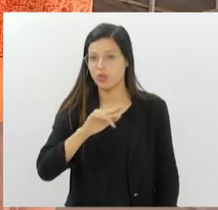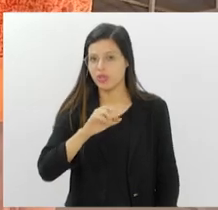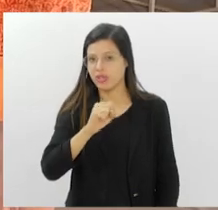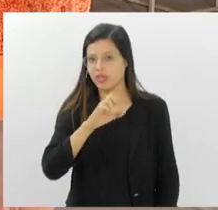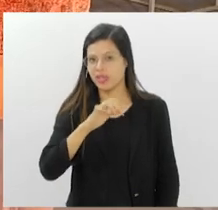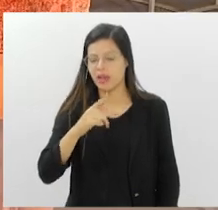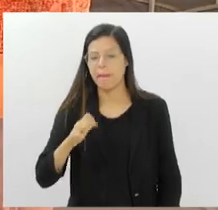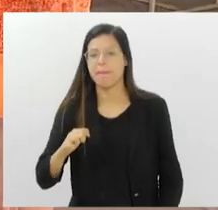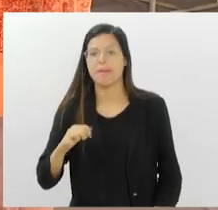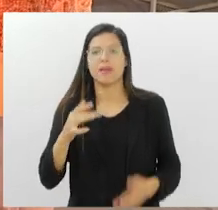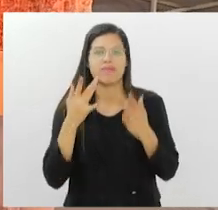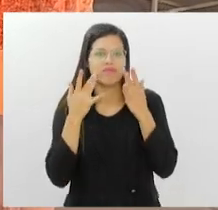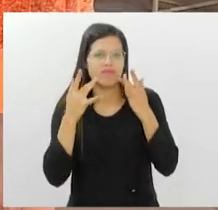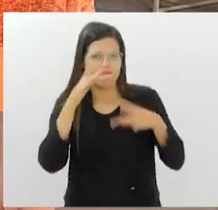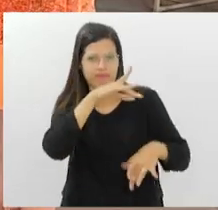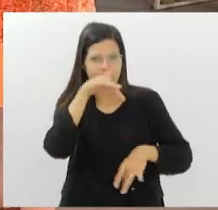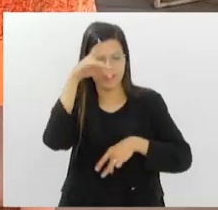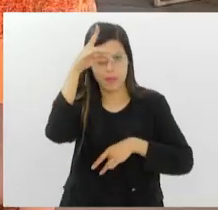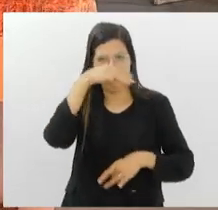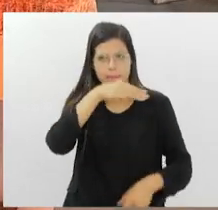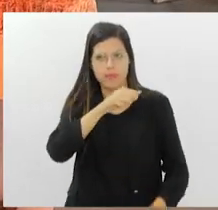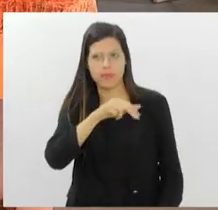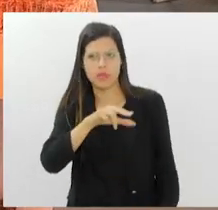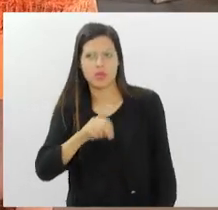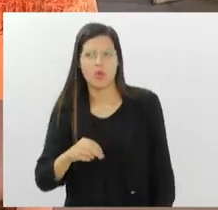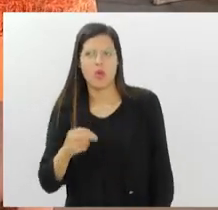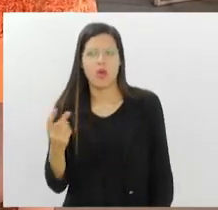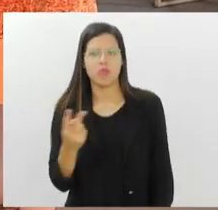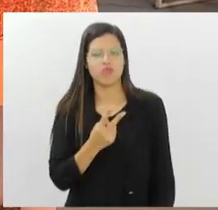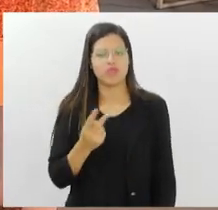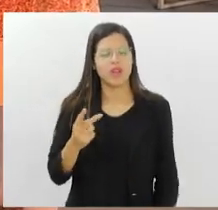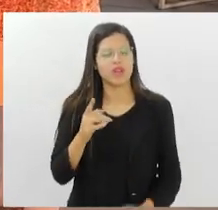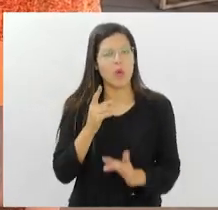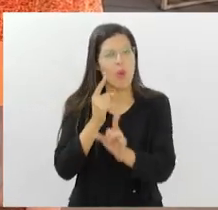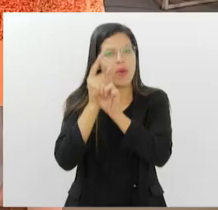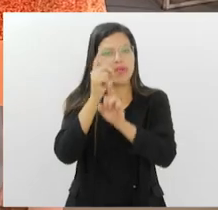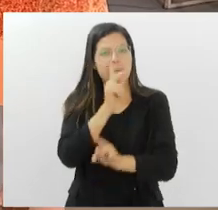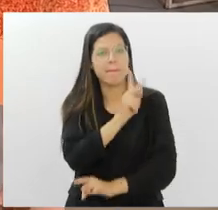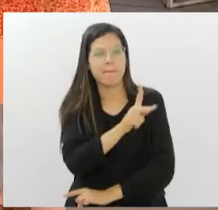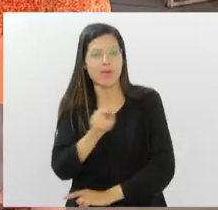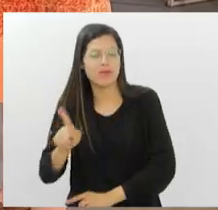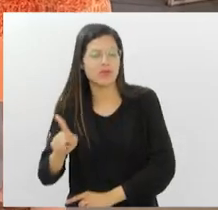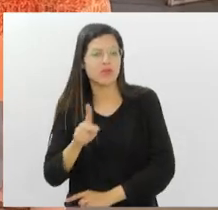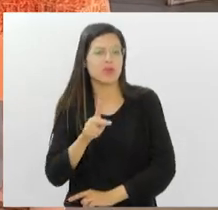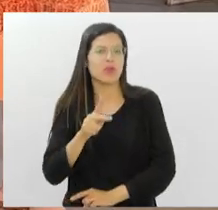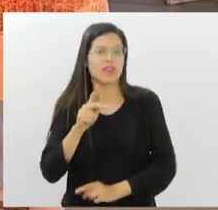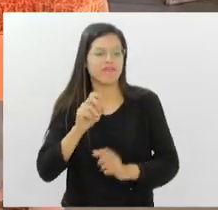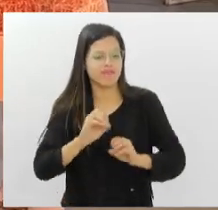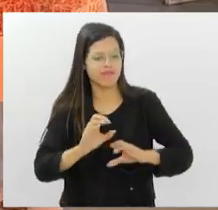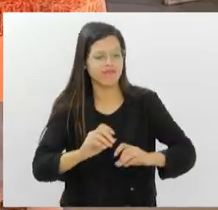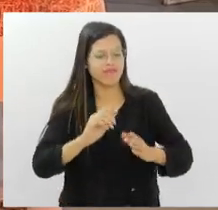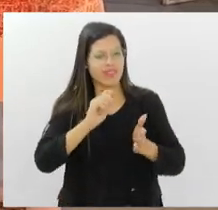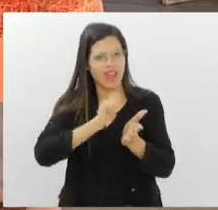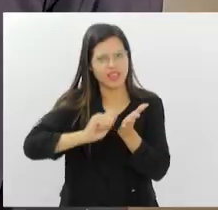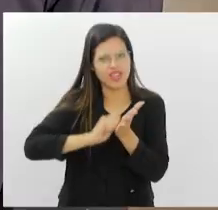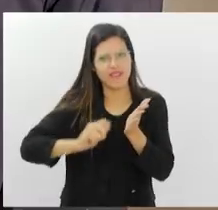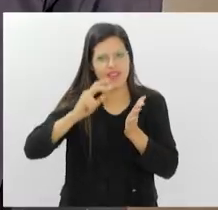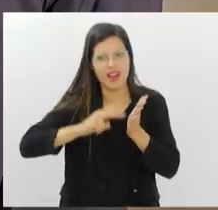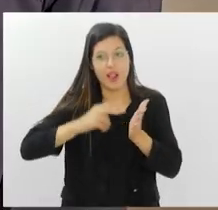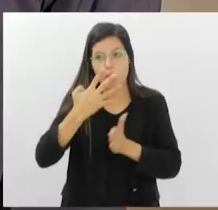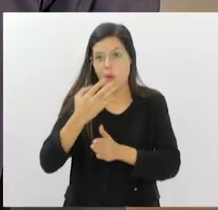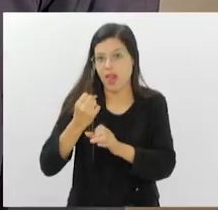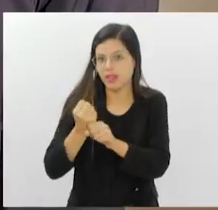Manuel, que ao lado de Carlos e Laia, reencontram a professora que os ensinou a ler e a escrever 40 anos atrás.